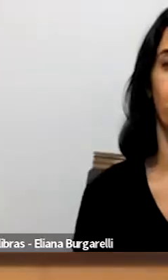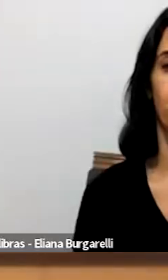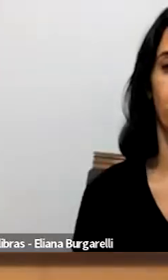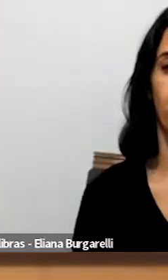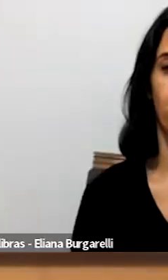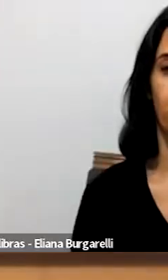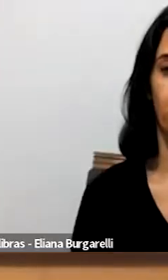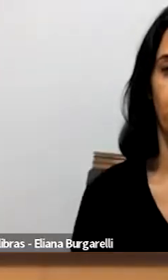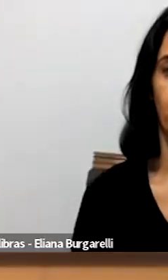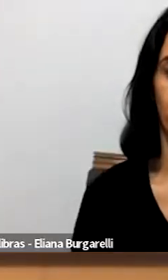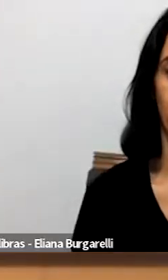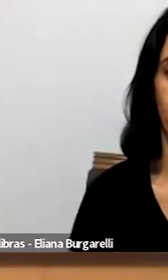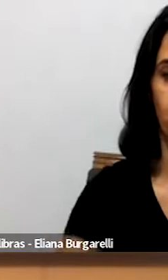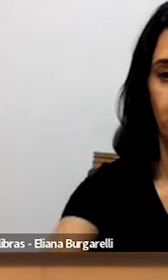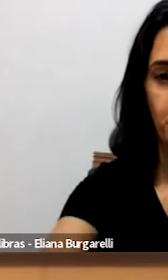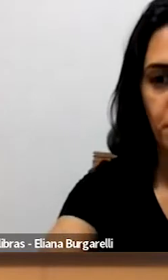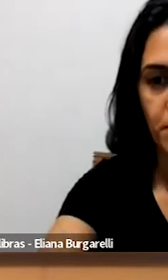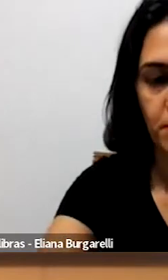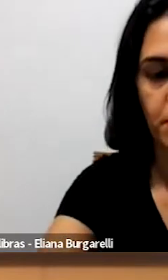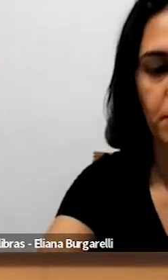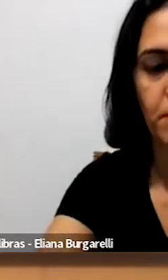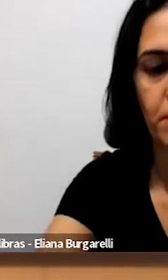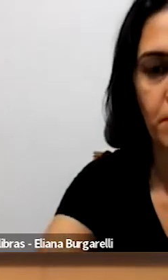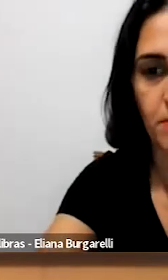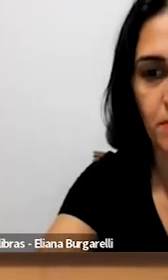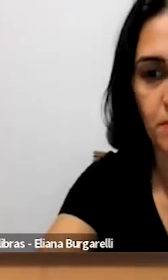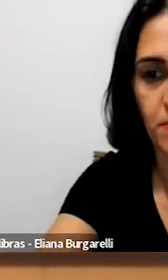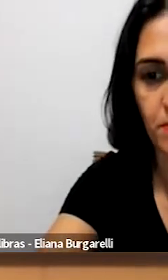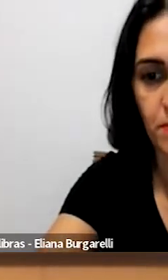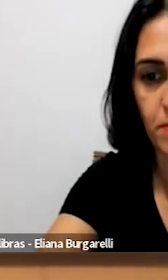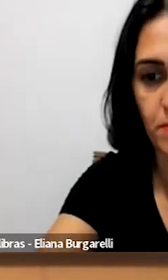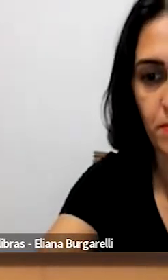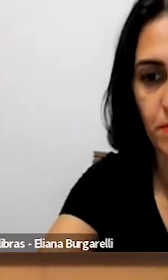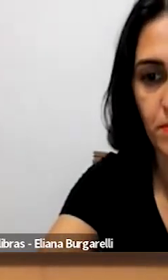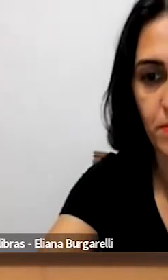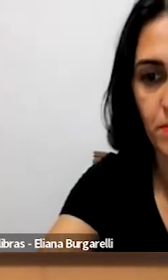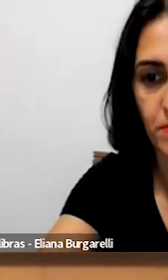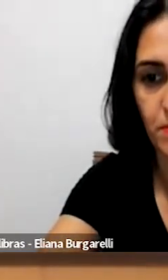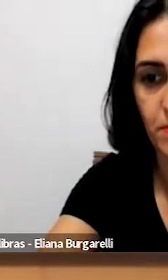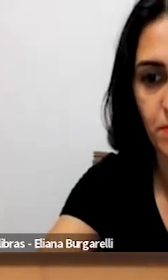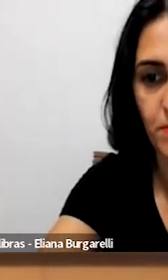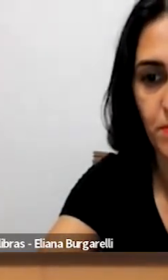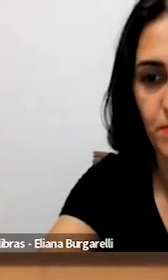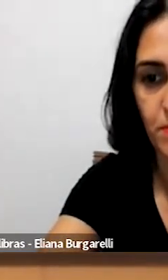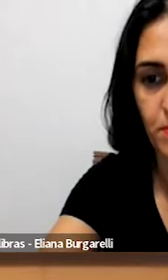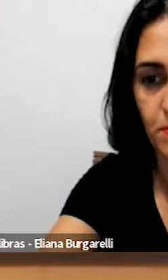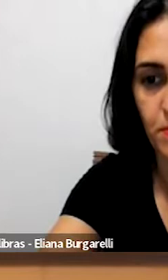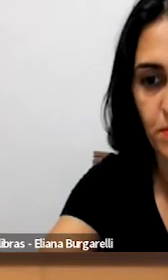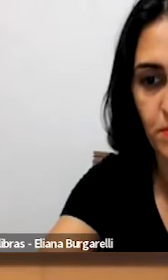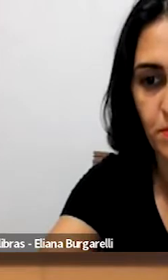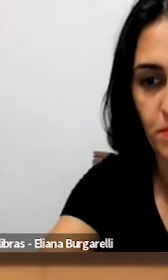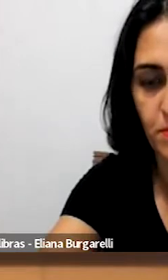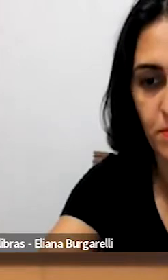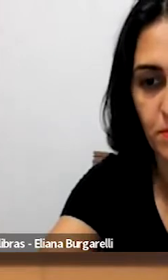to Brazil. The partnerships that we have with the great country are